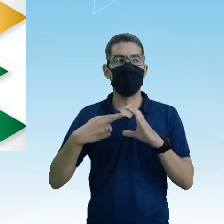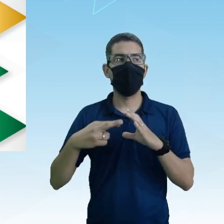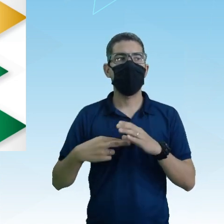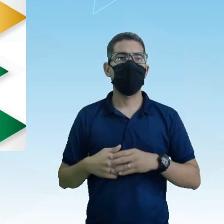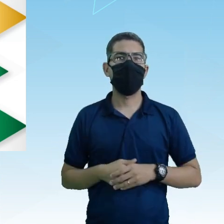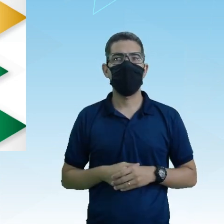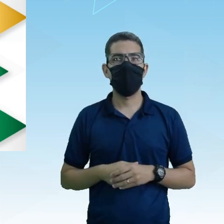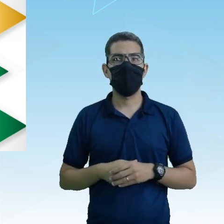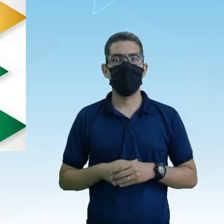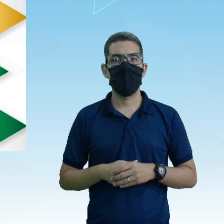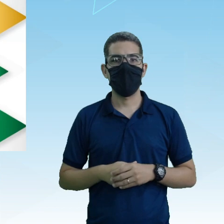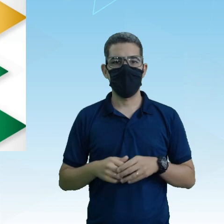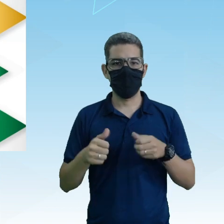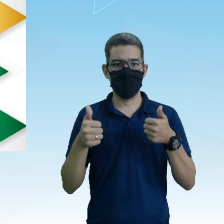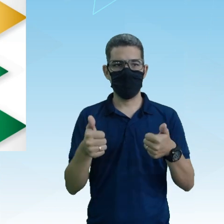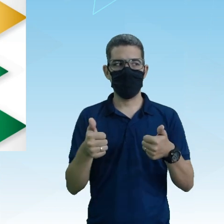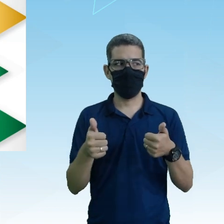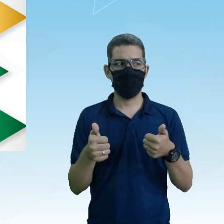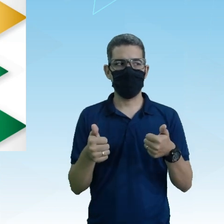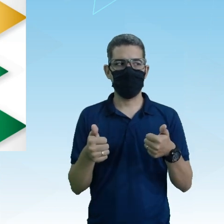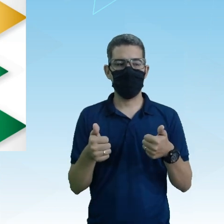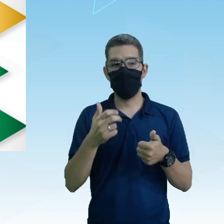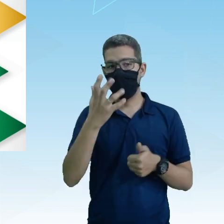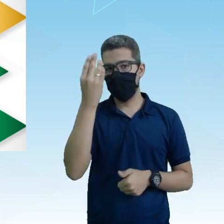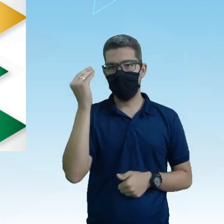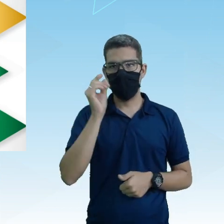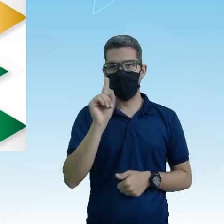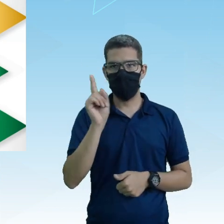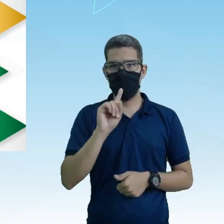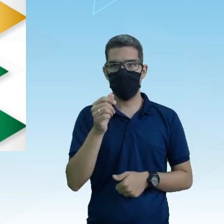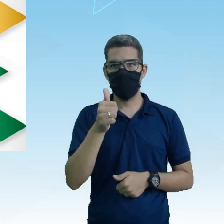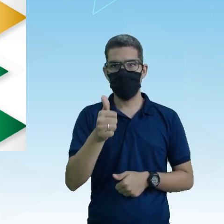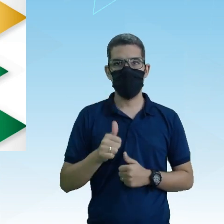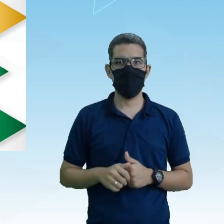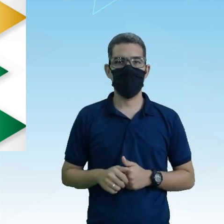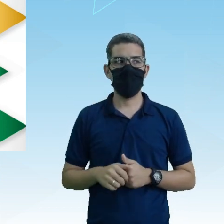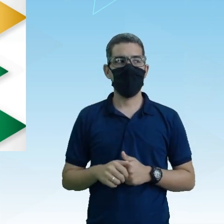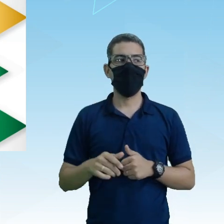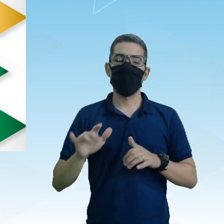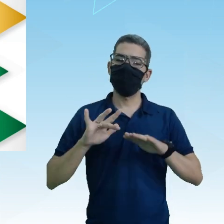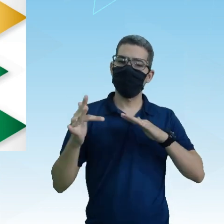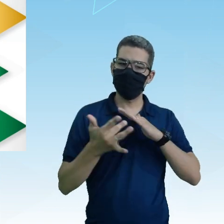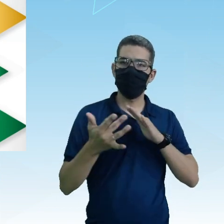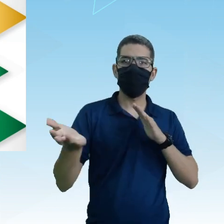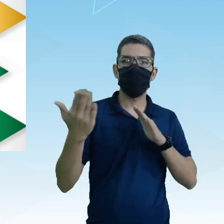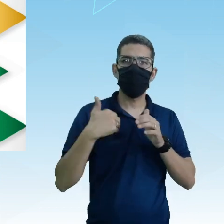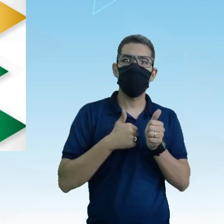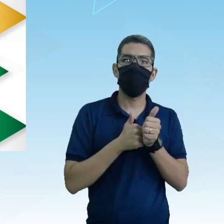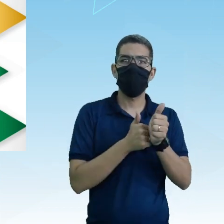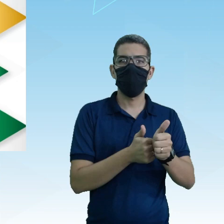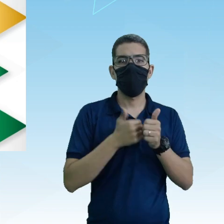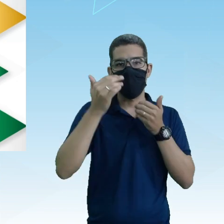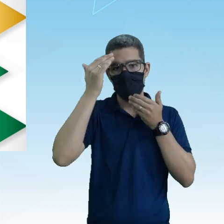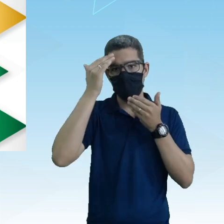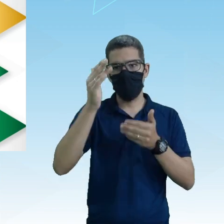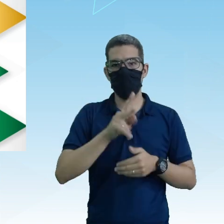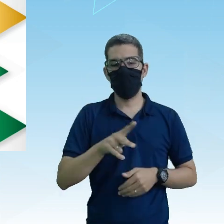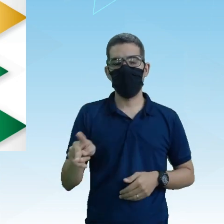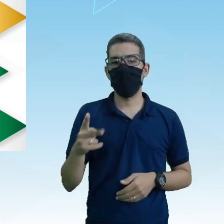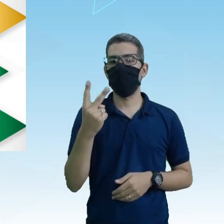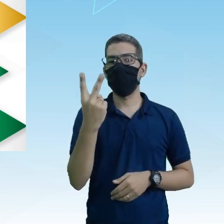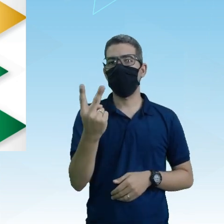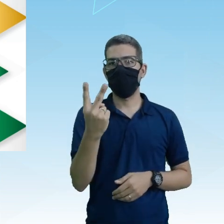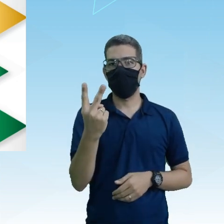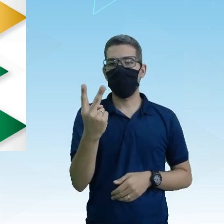Transmissão, tudo junto em acento. Tranquilo? Não esquece disso, por favor. Esteja plugado nas nossas redes sociais. Eu vou agradecer a 2 professores,